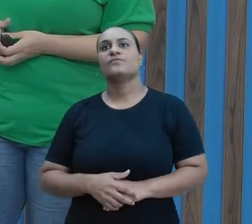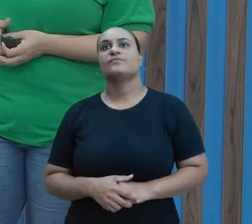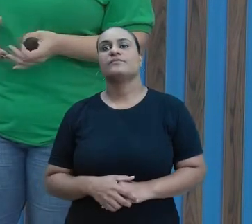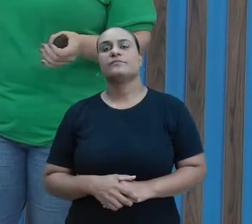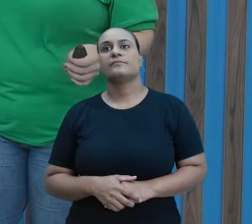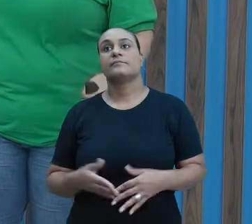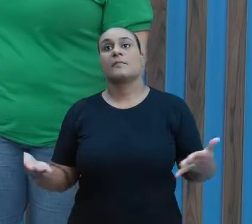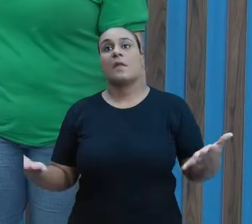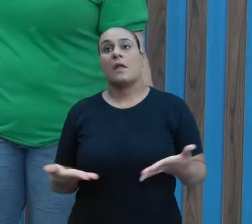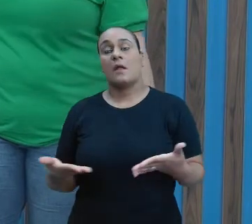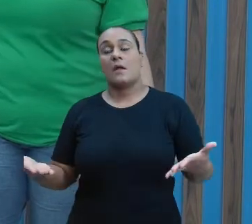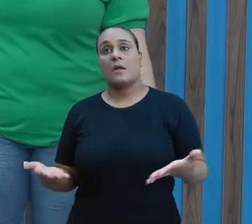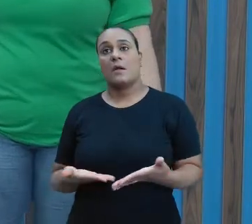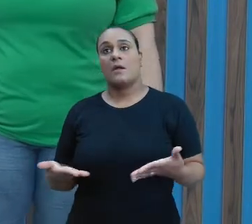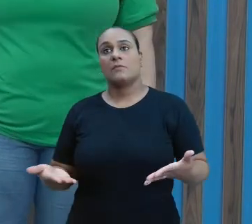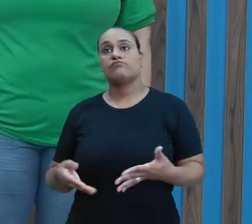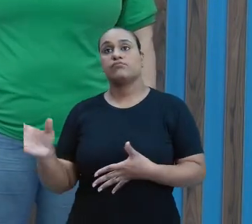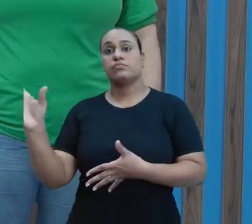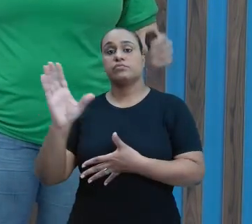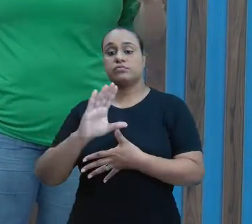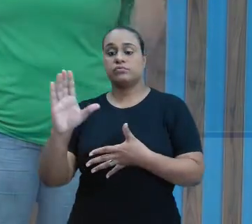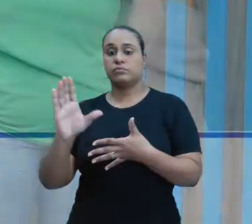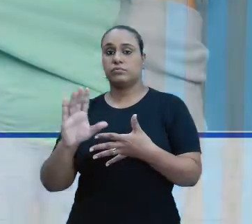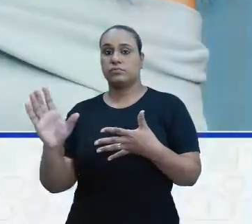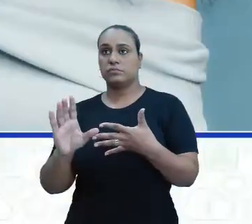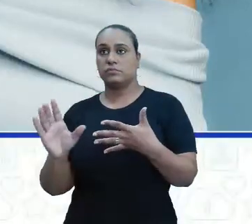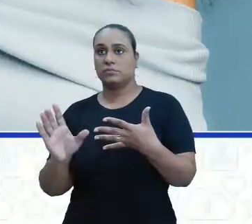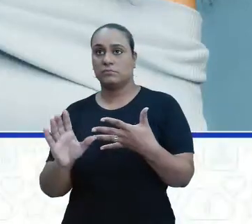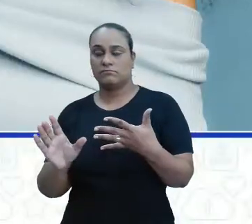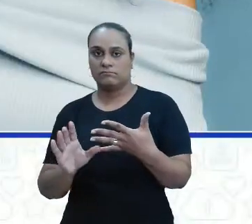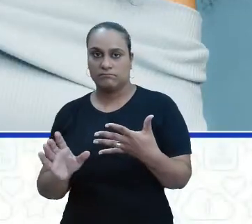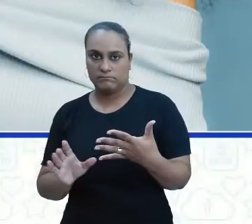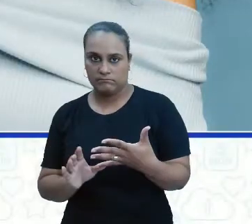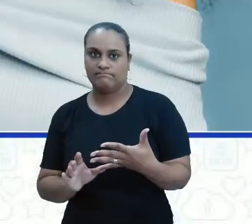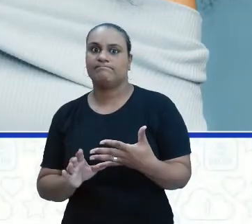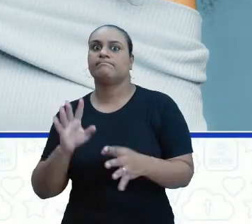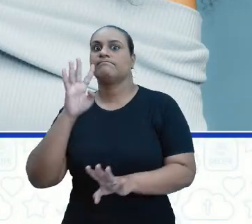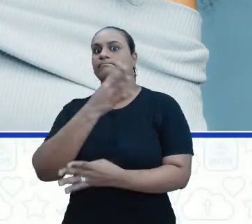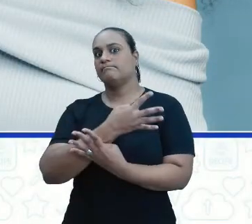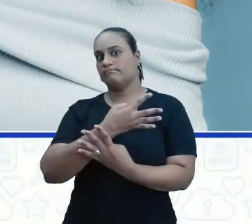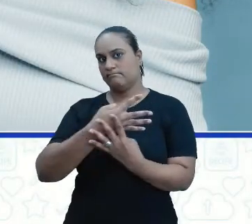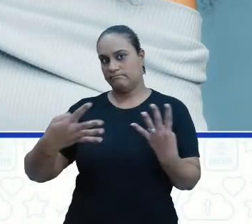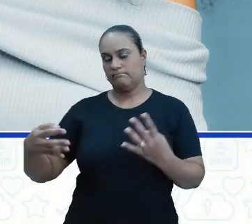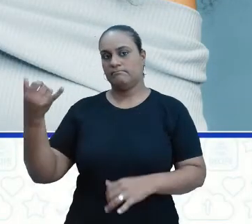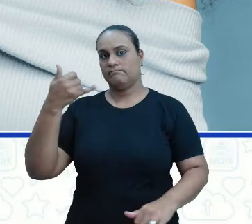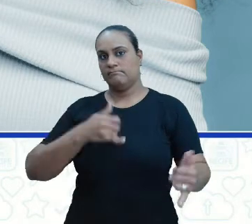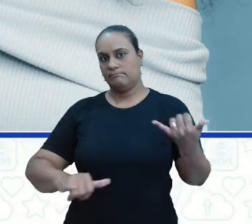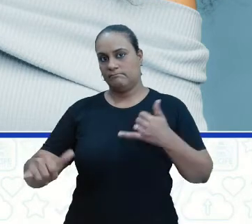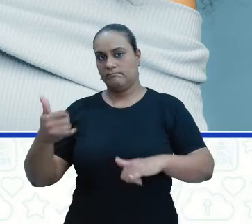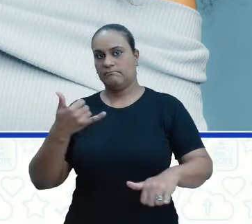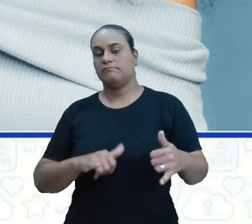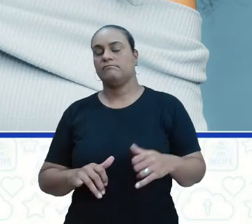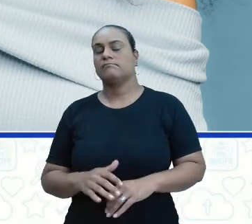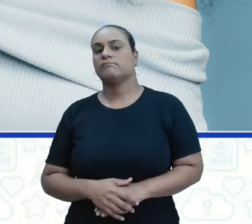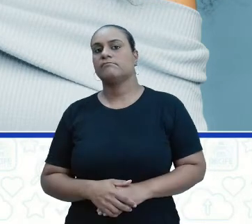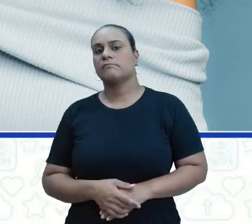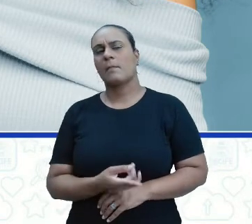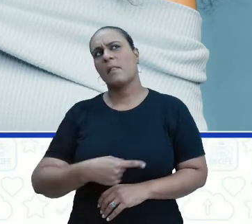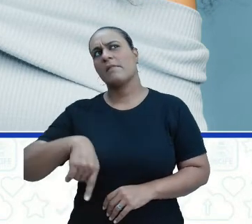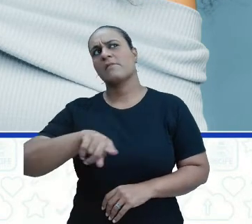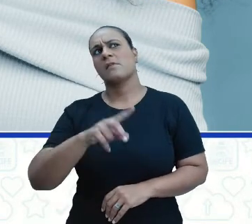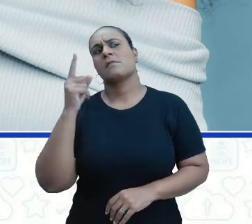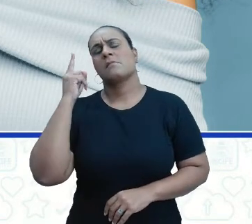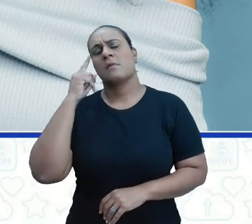E agora a gente vai falar o quê? Sobre a classificação periódica dos elementos. Vocês já pensaram por